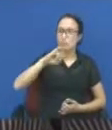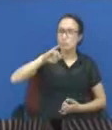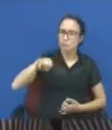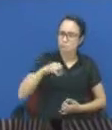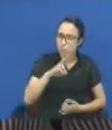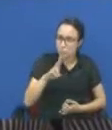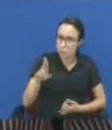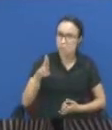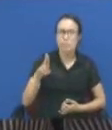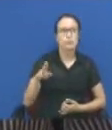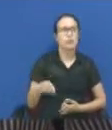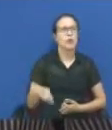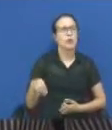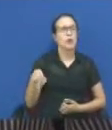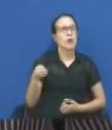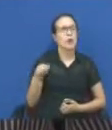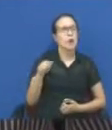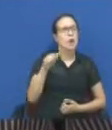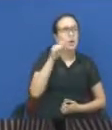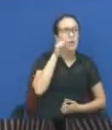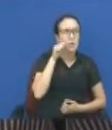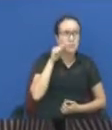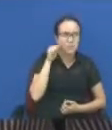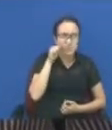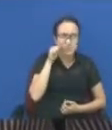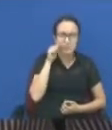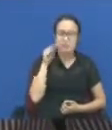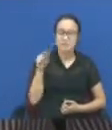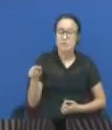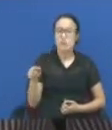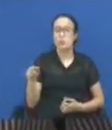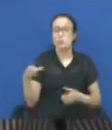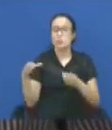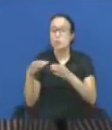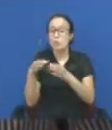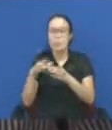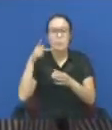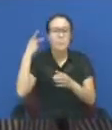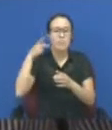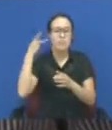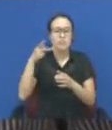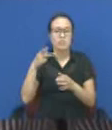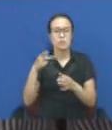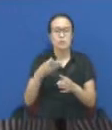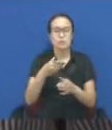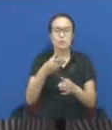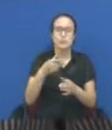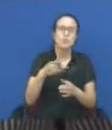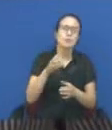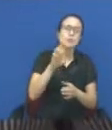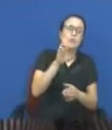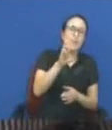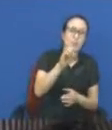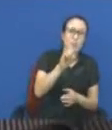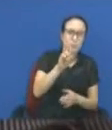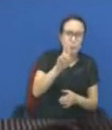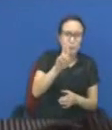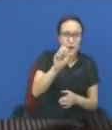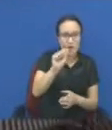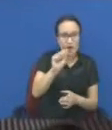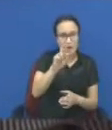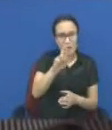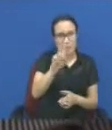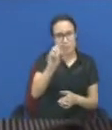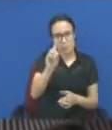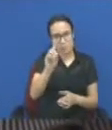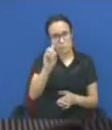que foi bom que vocês fizeram essa moção, lembrando do Eduardo Campos. Eu tive a oportunidade de me encontrar com ele na capital, junto com a